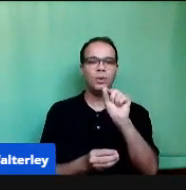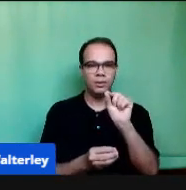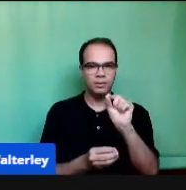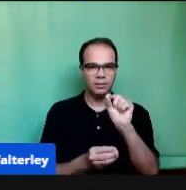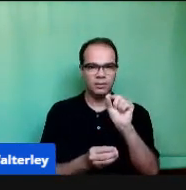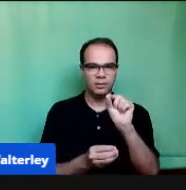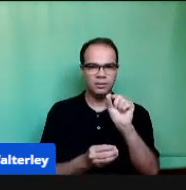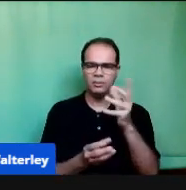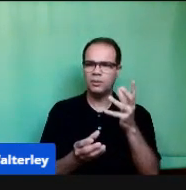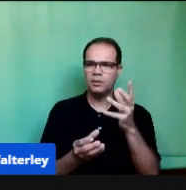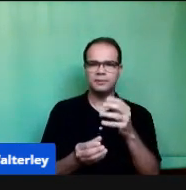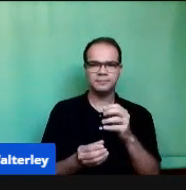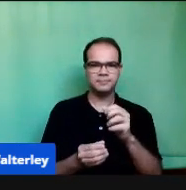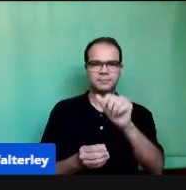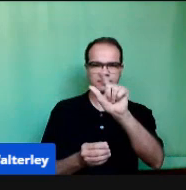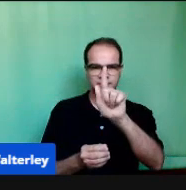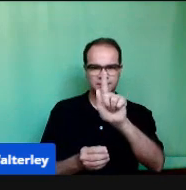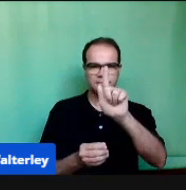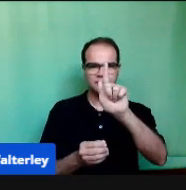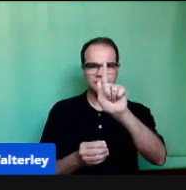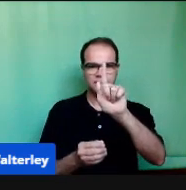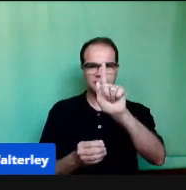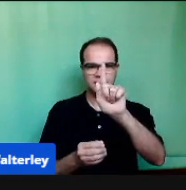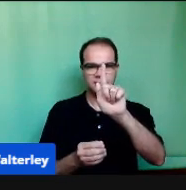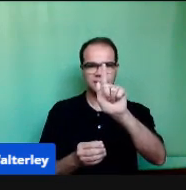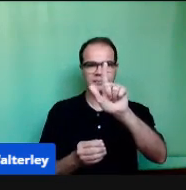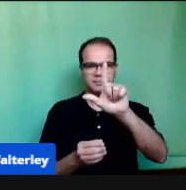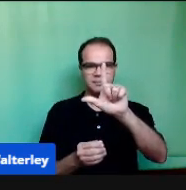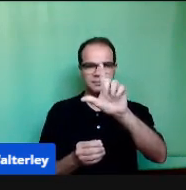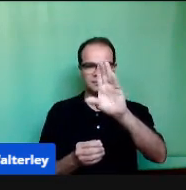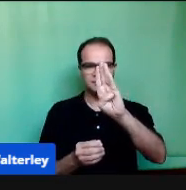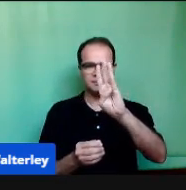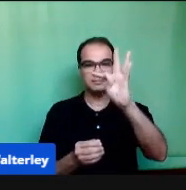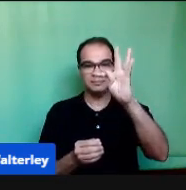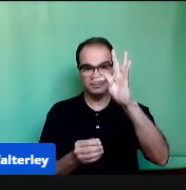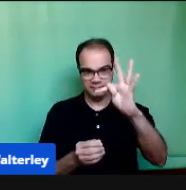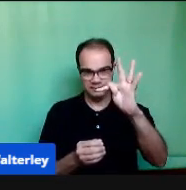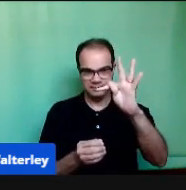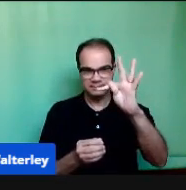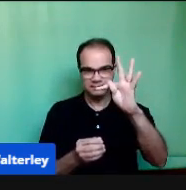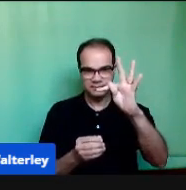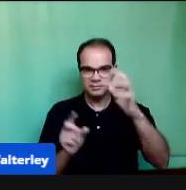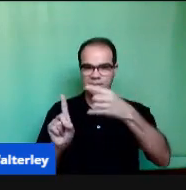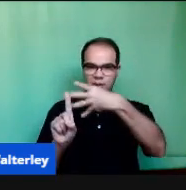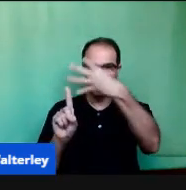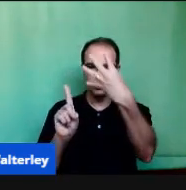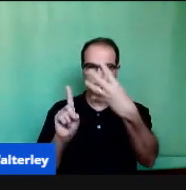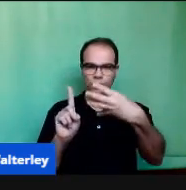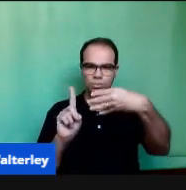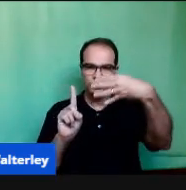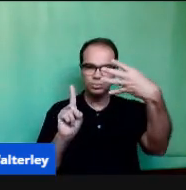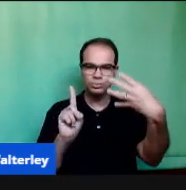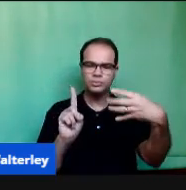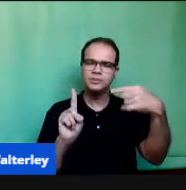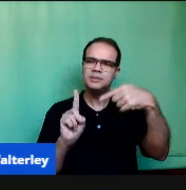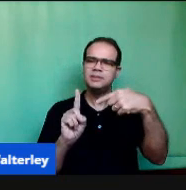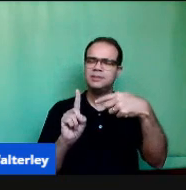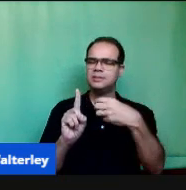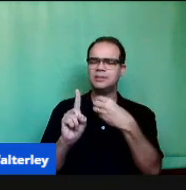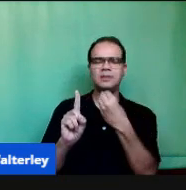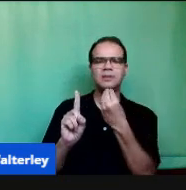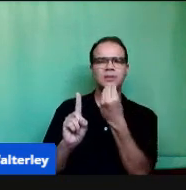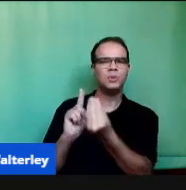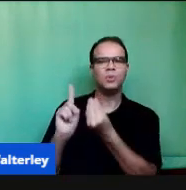população LGBT+, e pensar assim também nas suas vulnerabilidades. Quando eu falo na